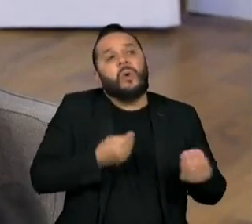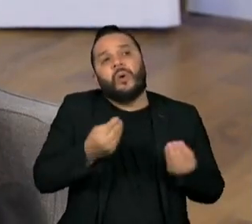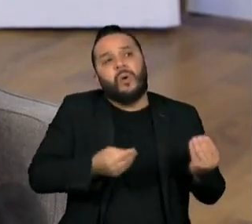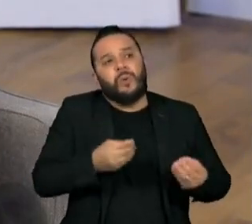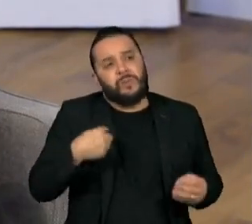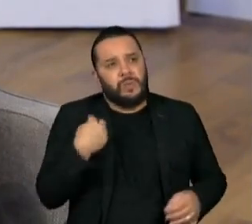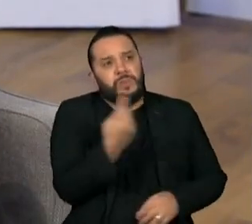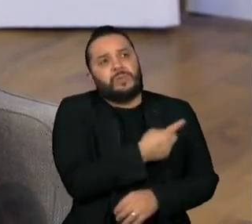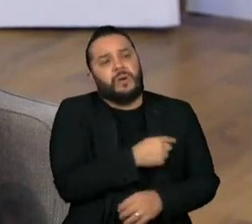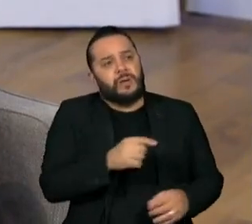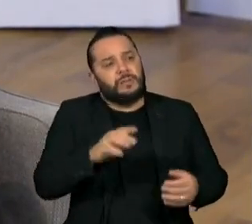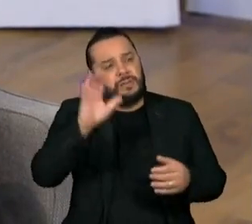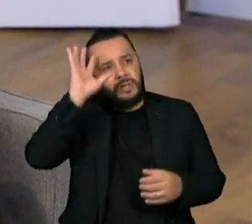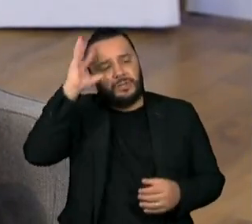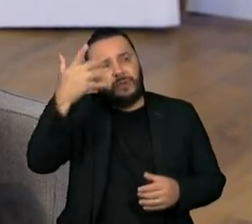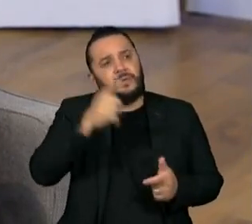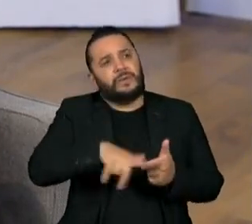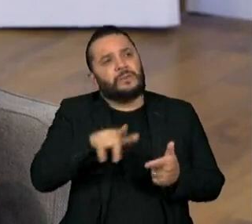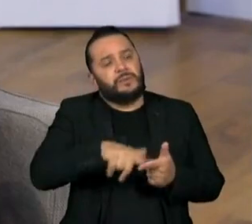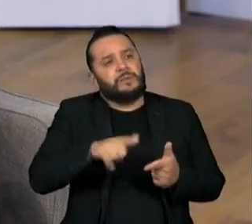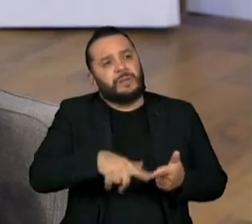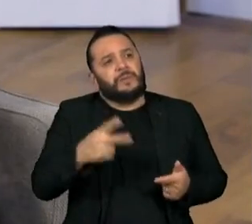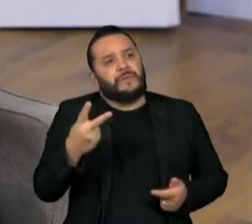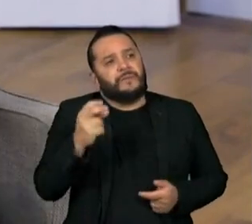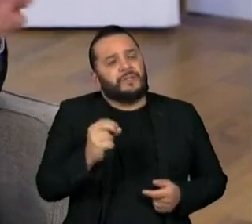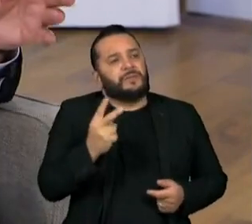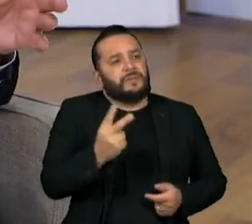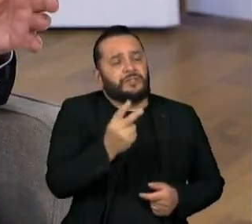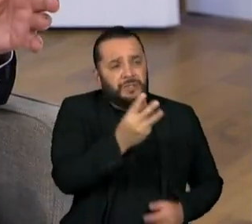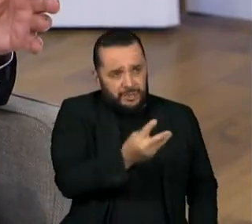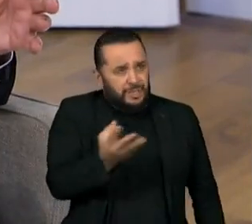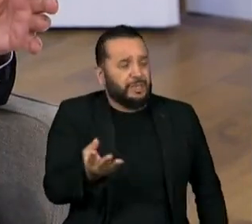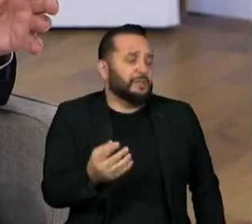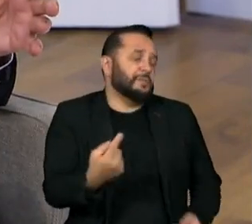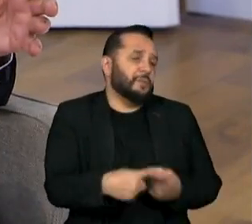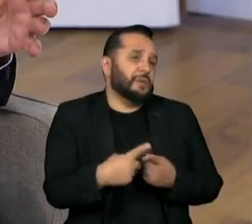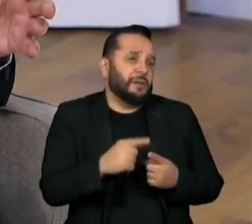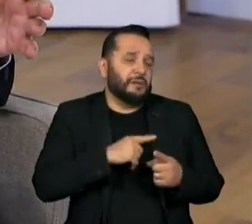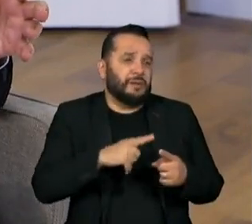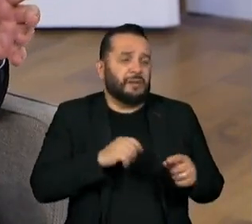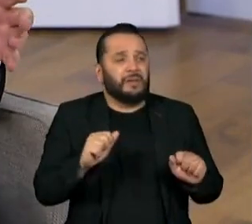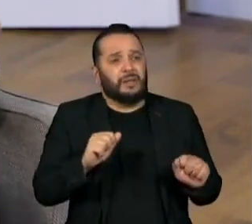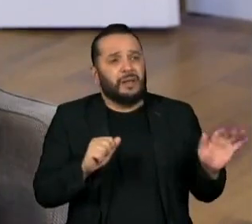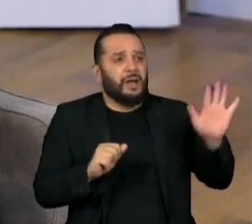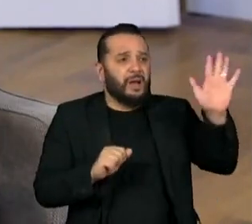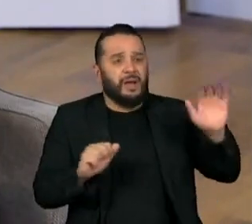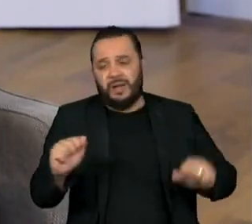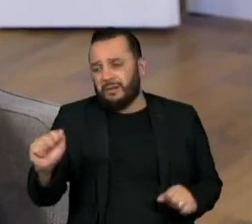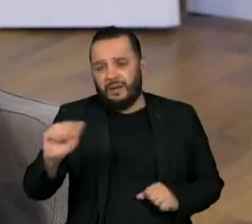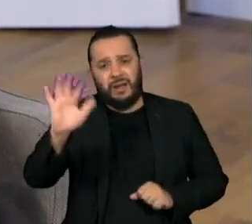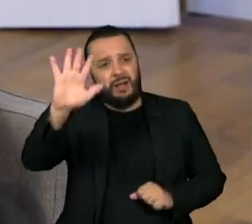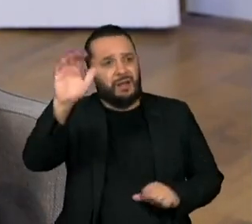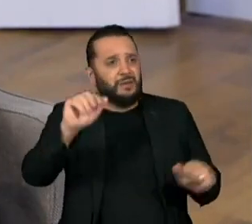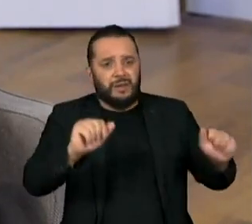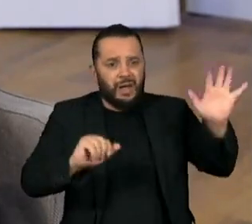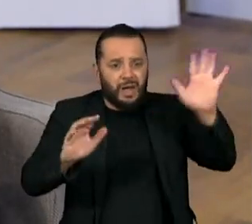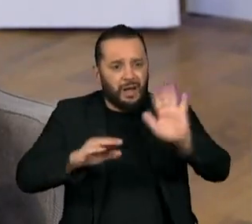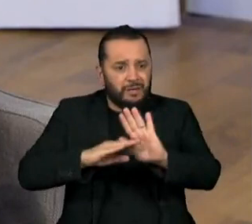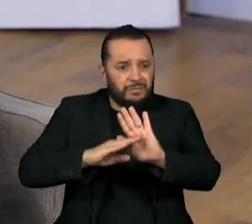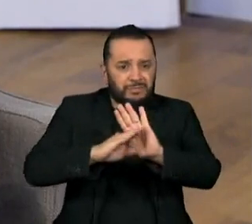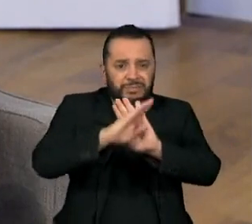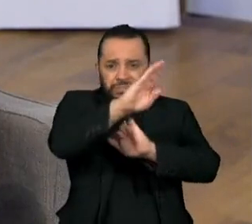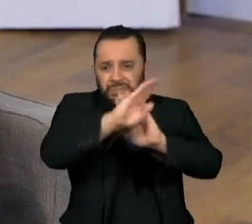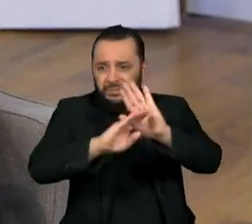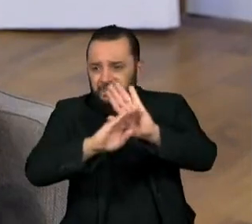com os percalços de 2023 Com todas essas aumentos que foram já contratados com indicações de que vai haver